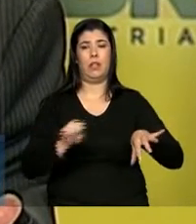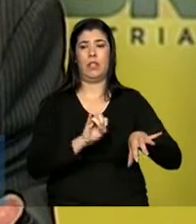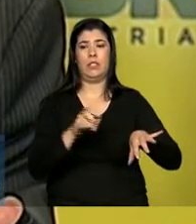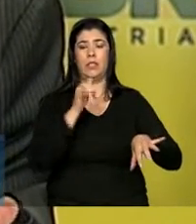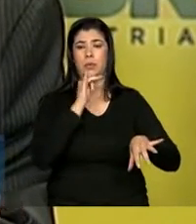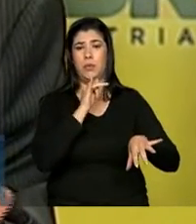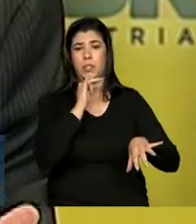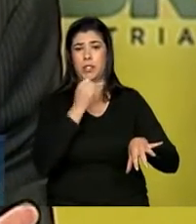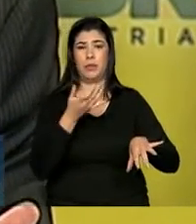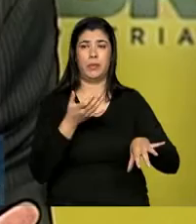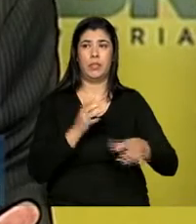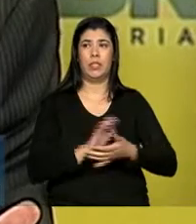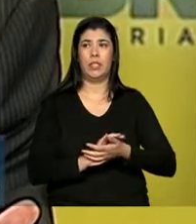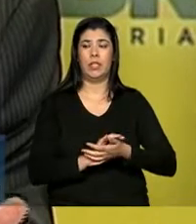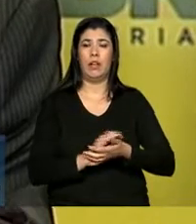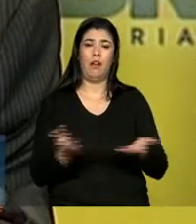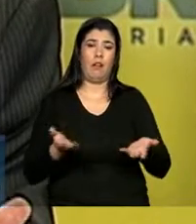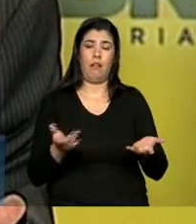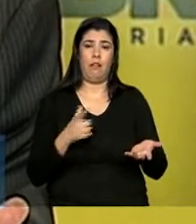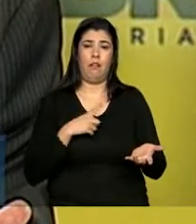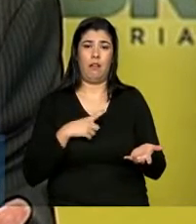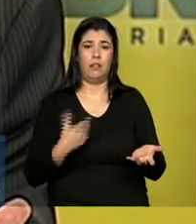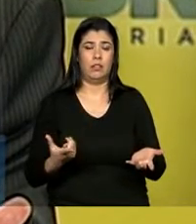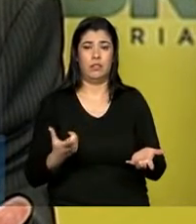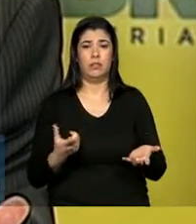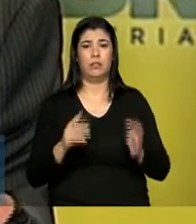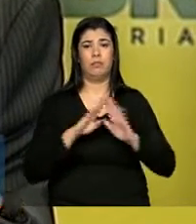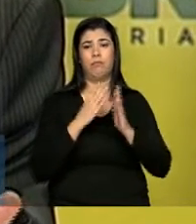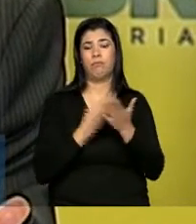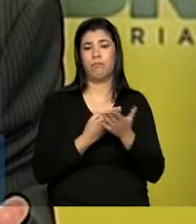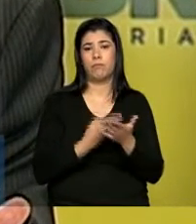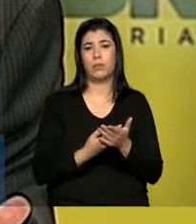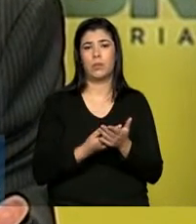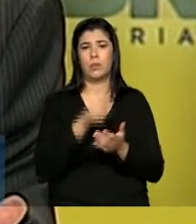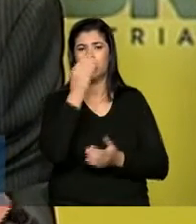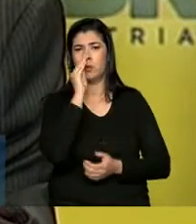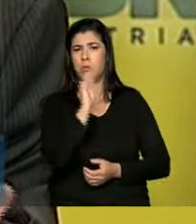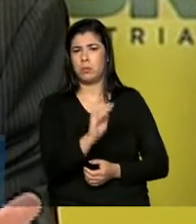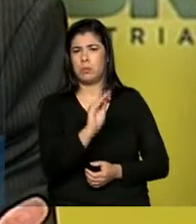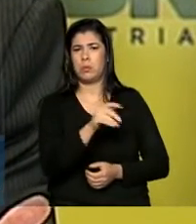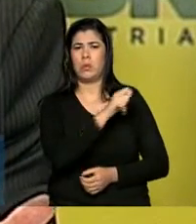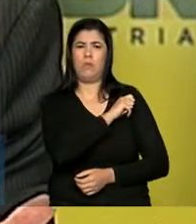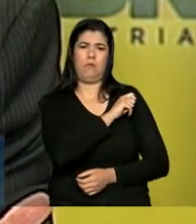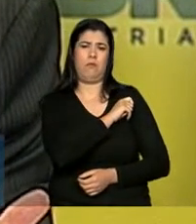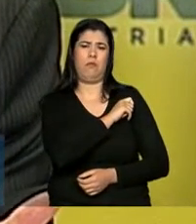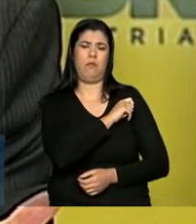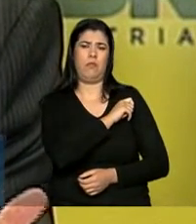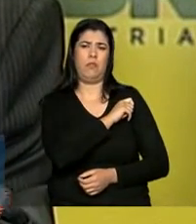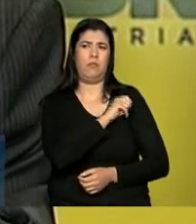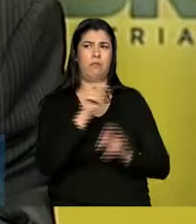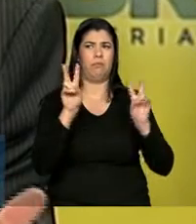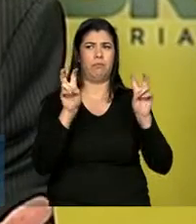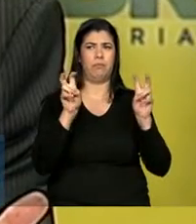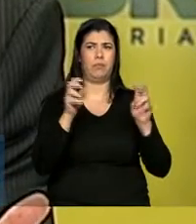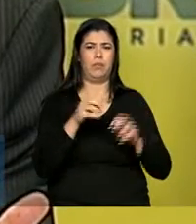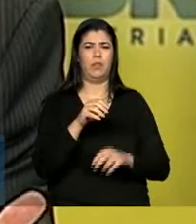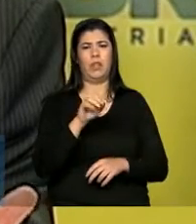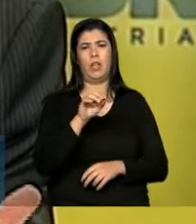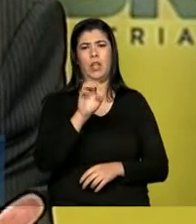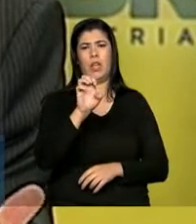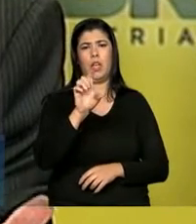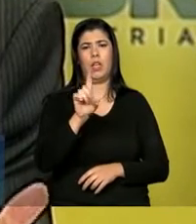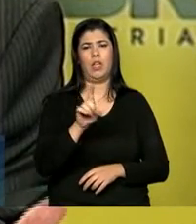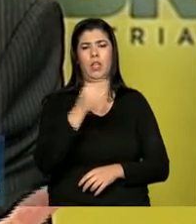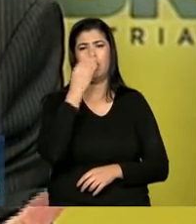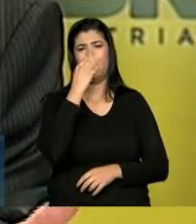da... Agora, evidentemente, eu acho que uma escola que exclui os alunos, nem que seja com essa frase, que pode significar mil coisas,